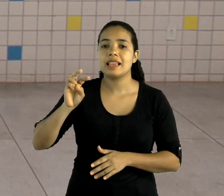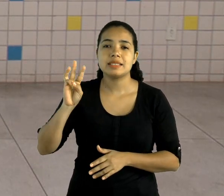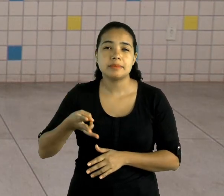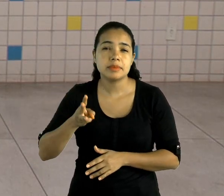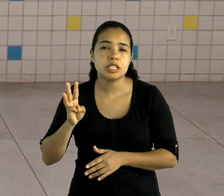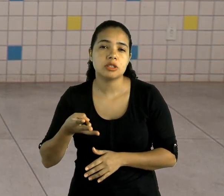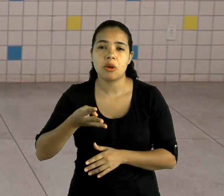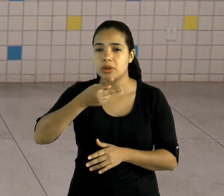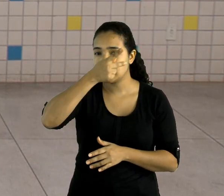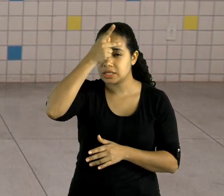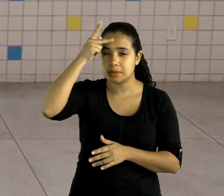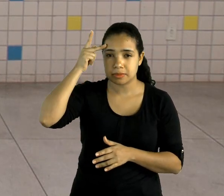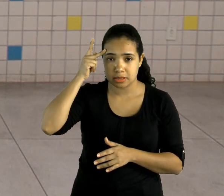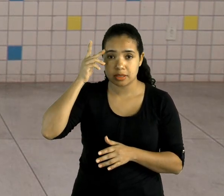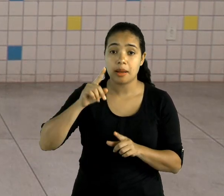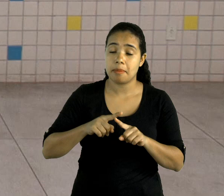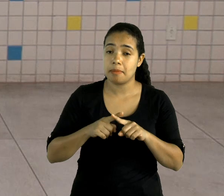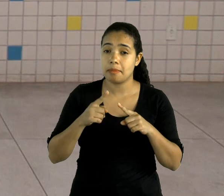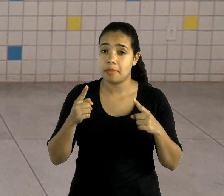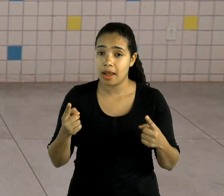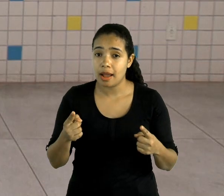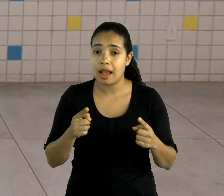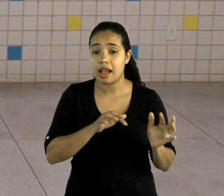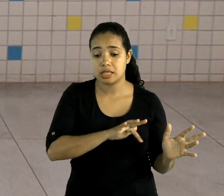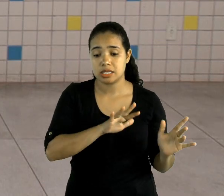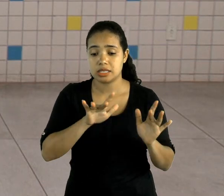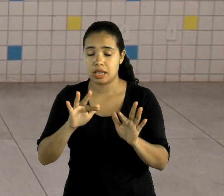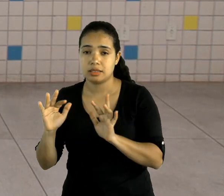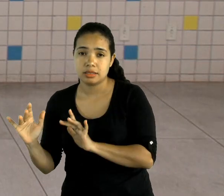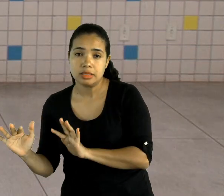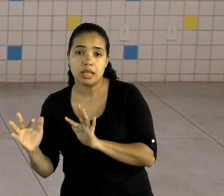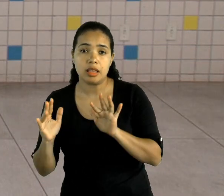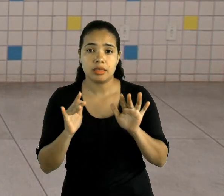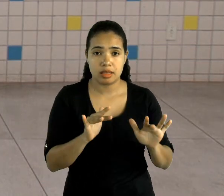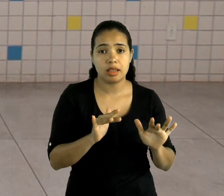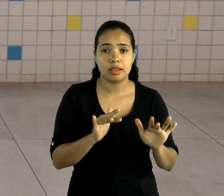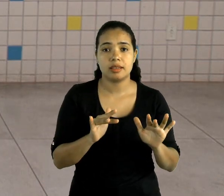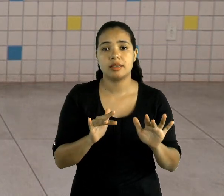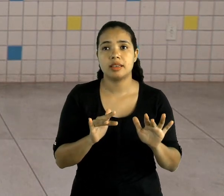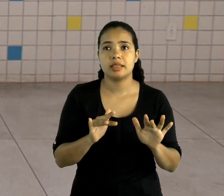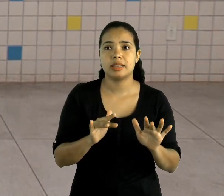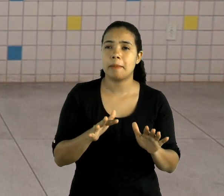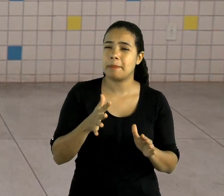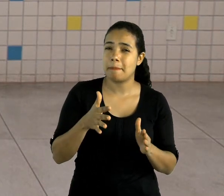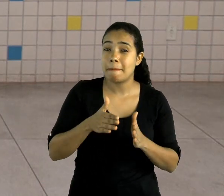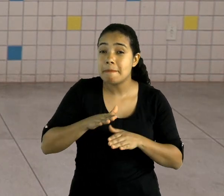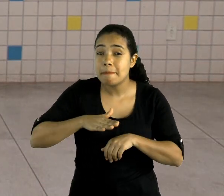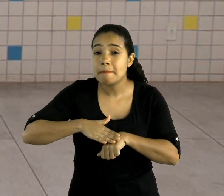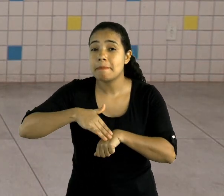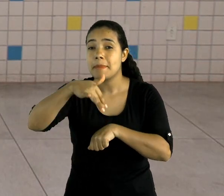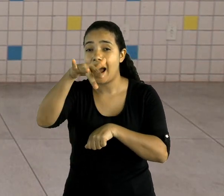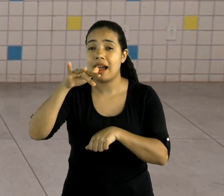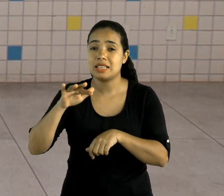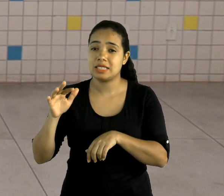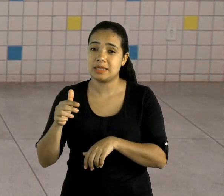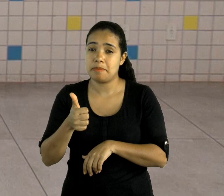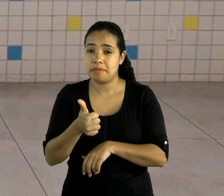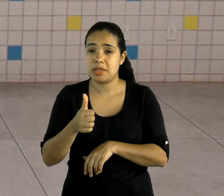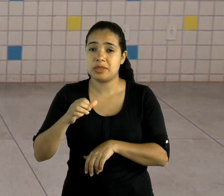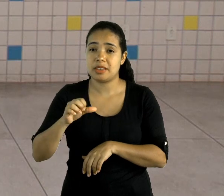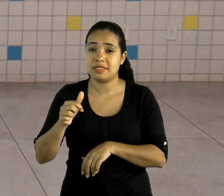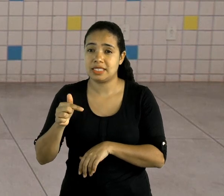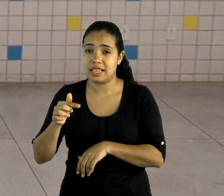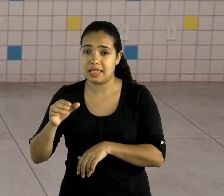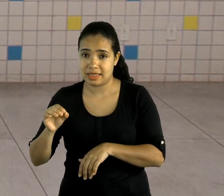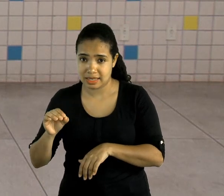pessoas. Mas esse fluxo migratório ele foi muito mais frequente na década de 70. Inclusive, teve uma marcha